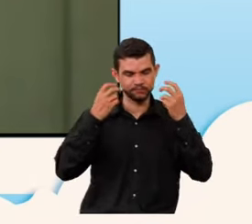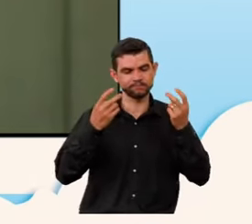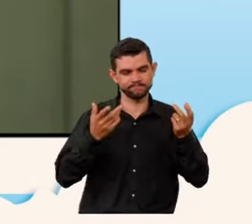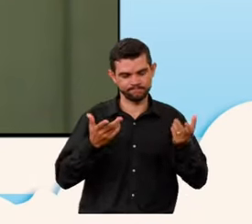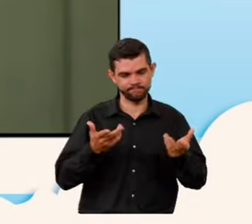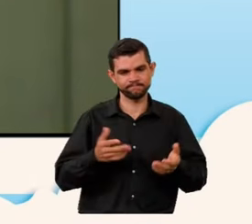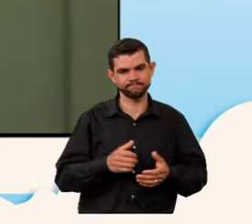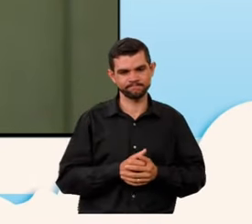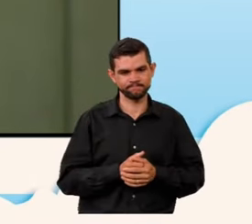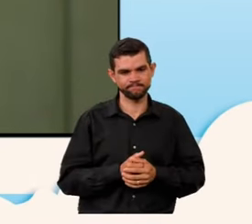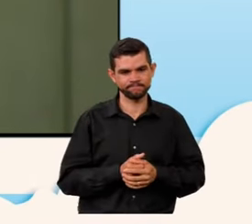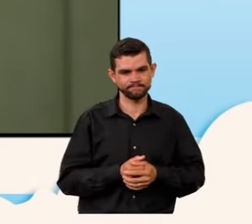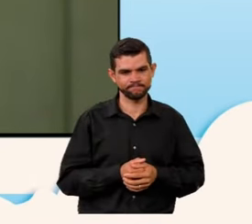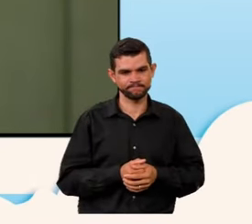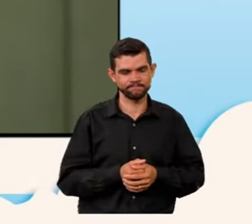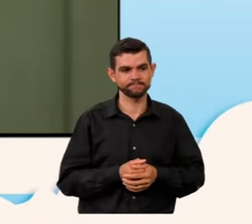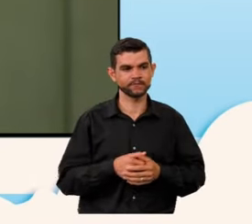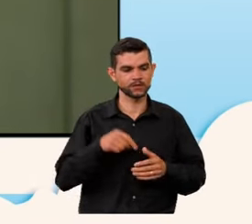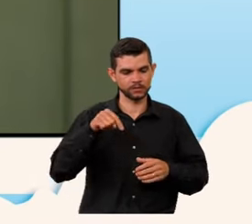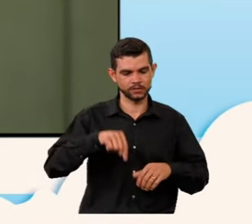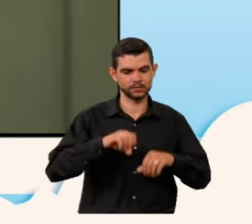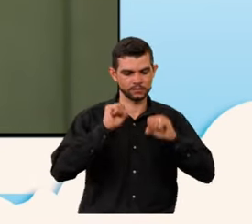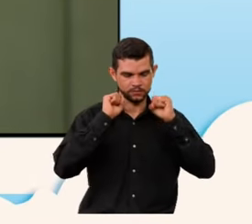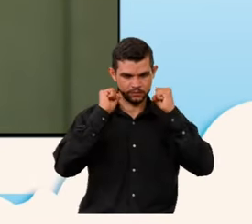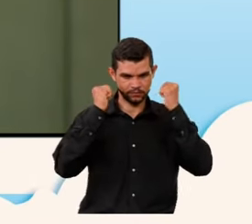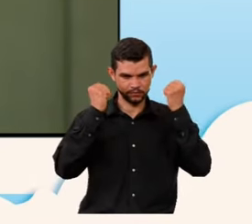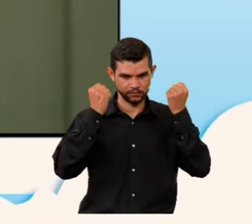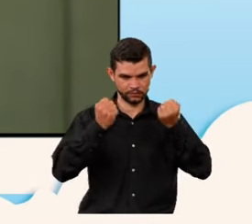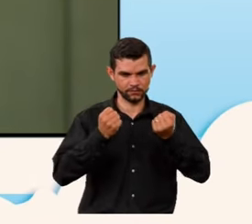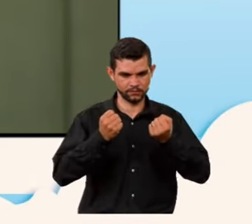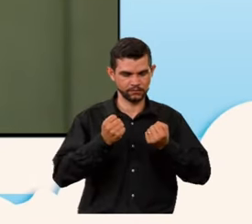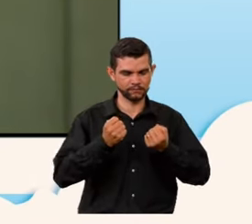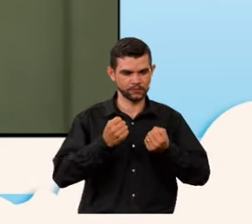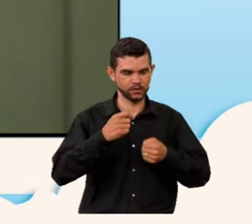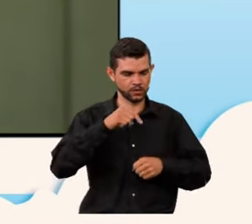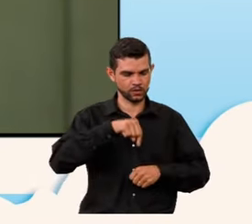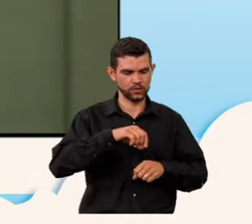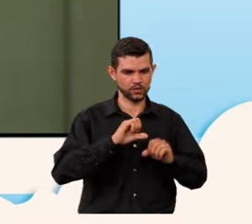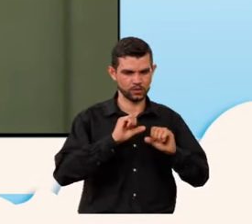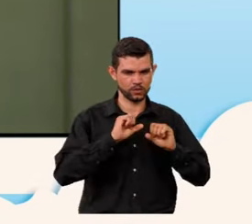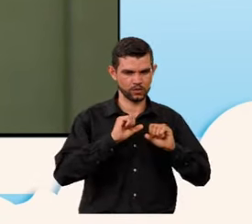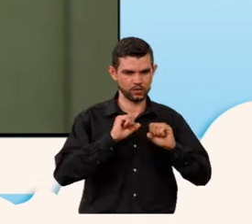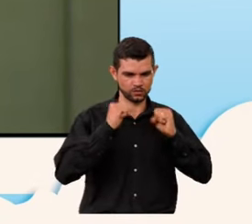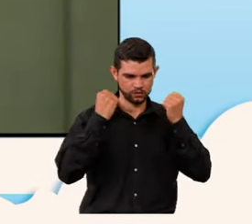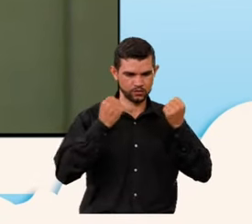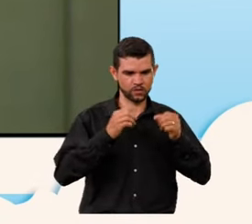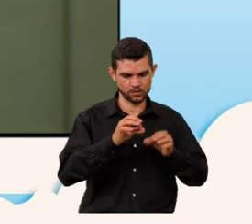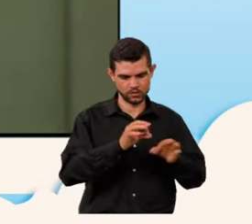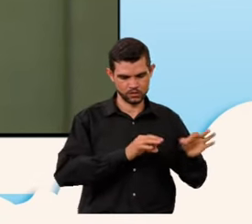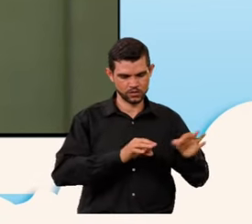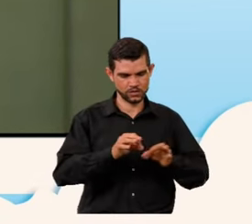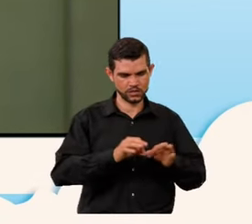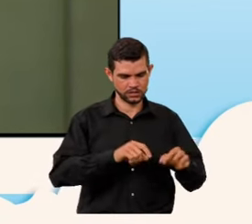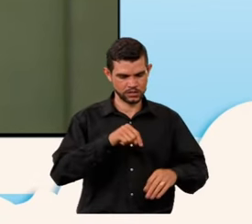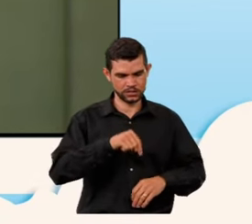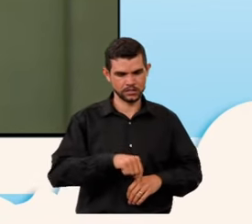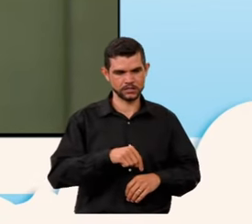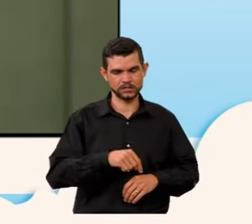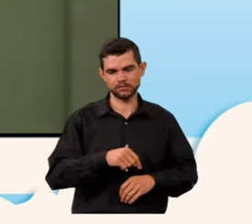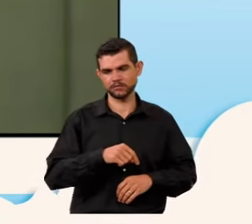o que foi organizado aqui no Itamaraty Passa a ter uma relevância